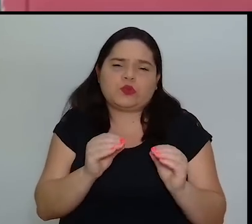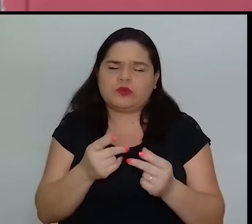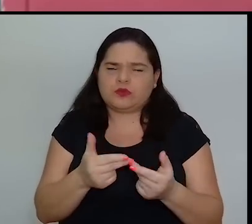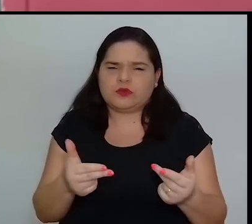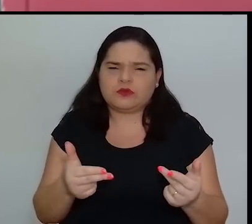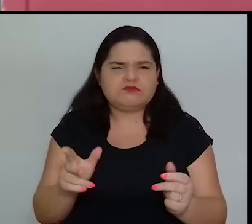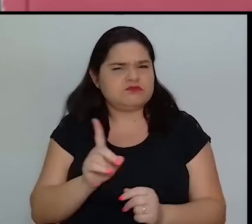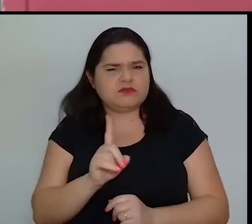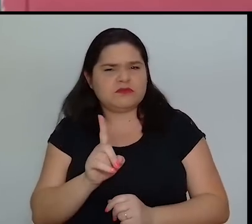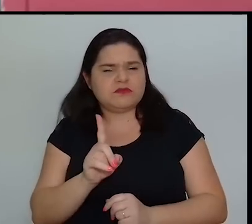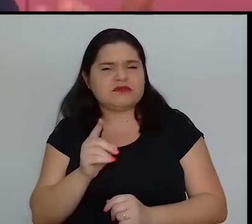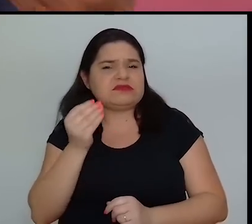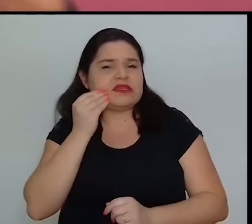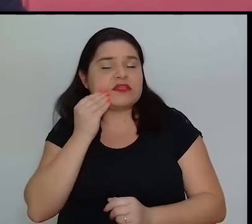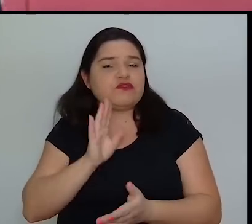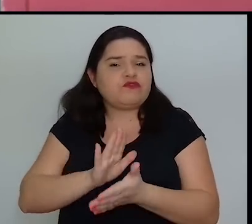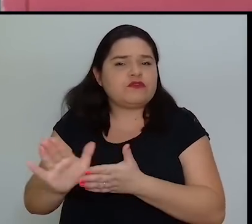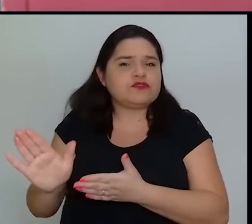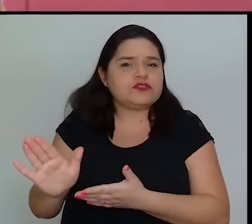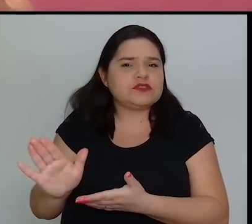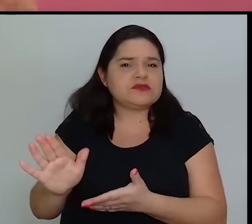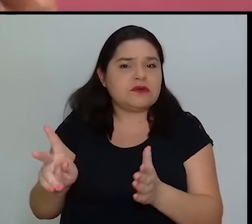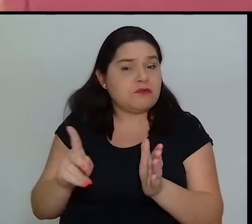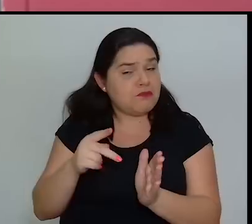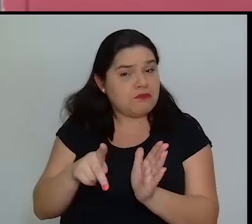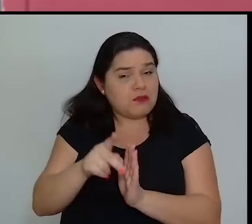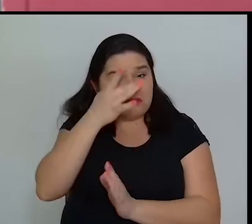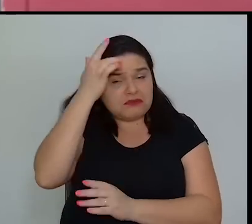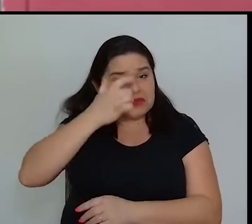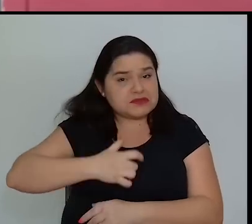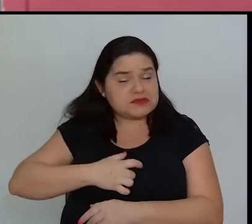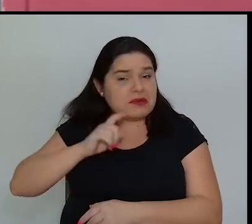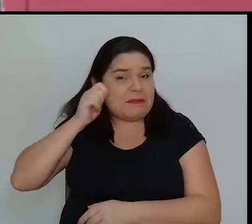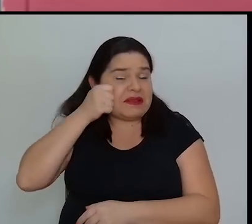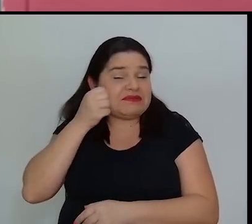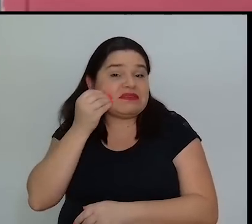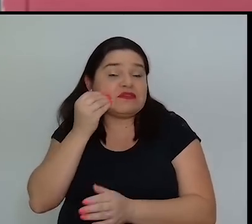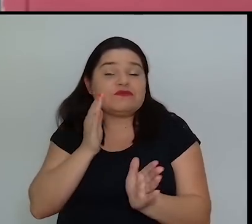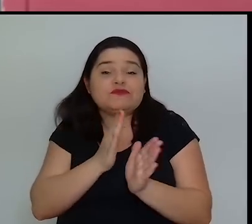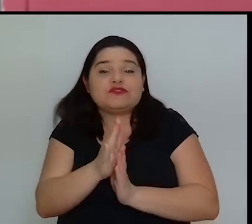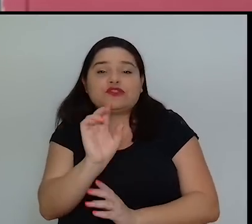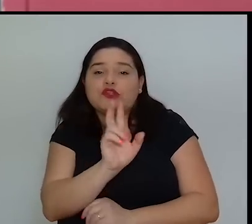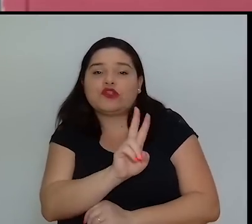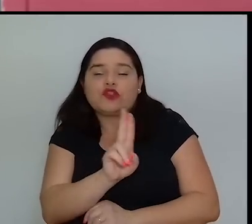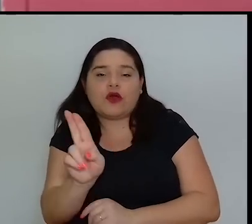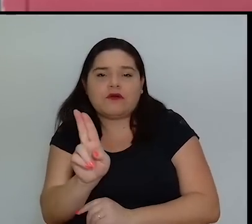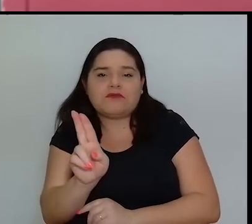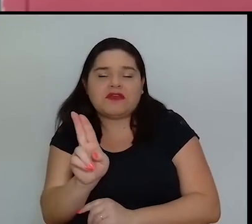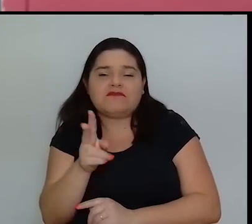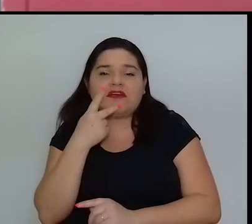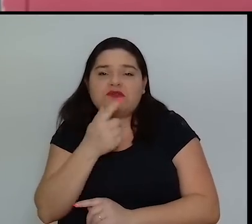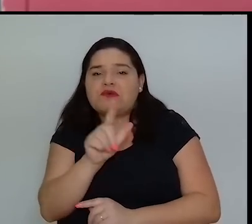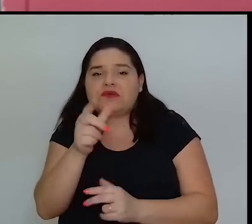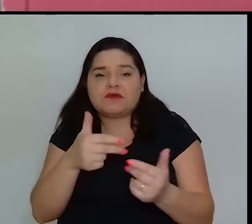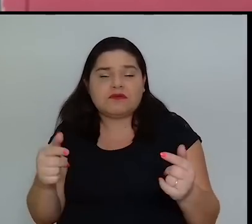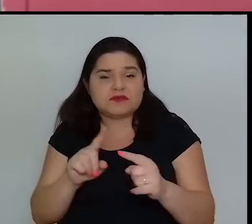a gente sempre tentando fugir para os próprios pretos tentando fugir desse estilo uma e a gente acaba se intitulando